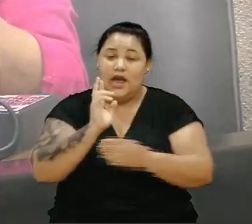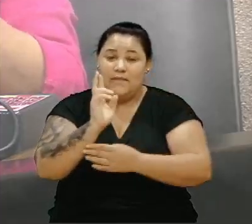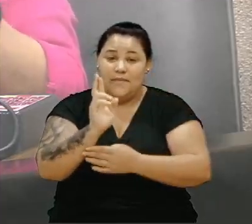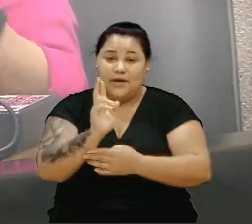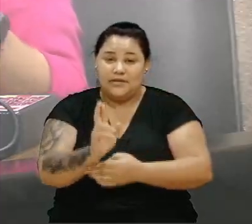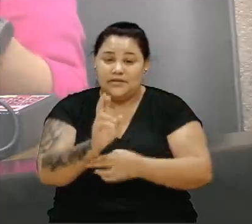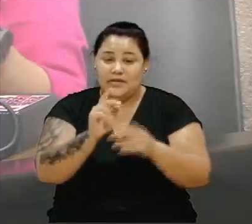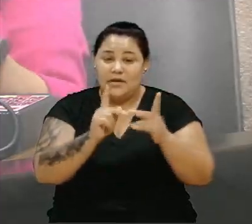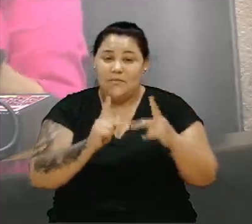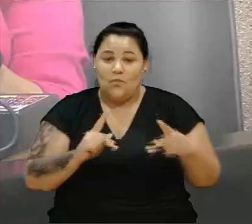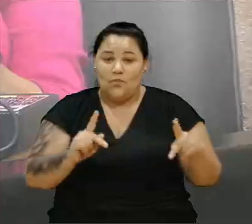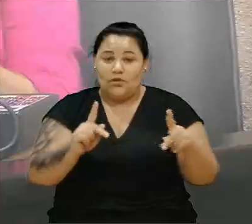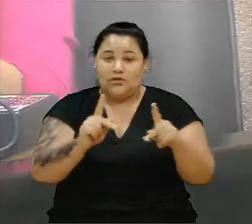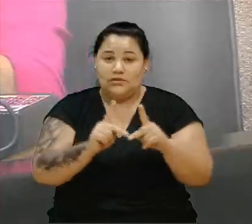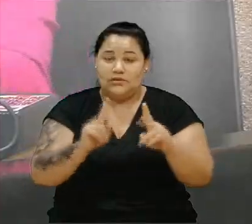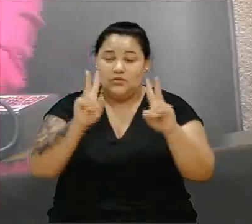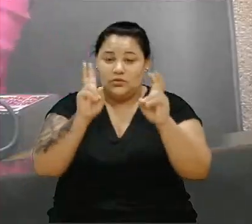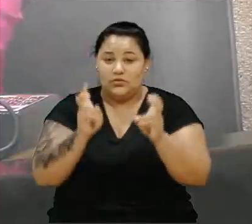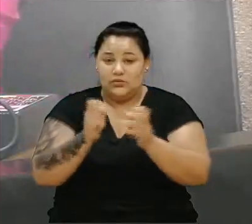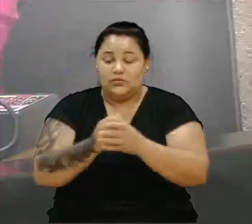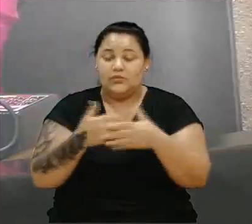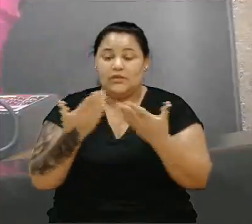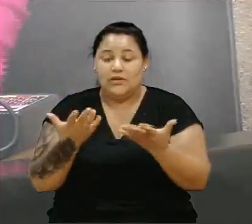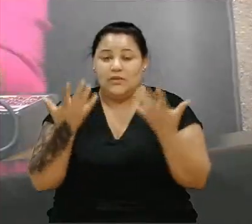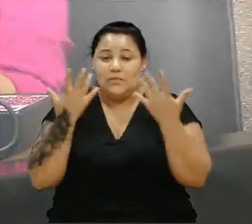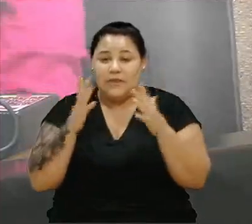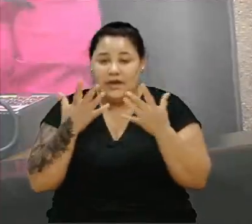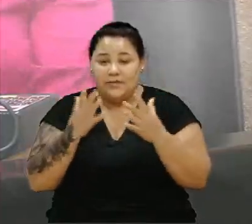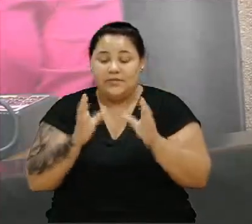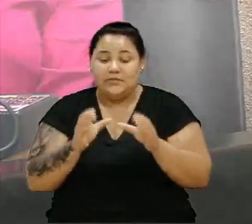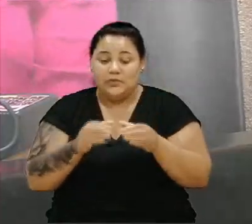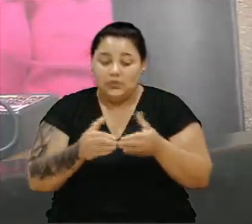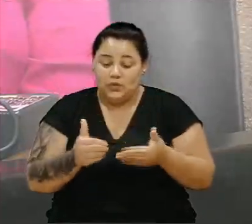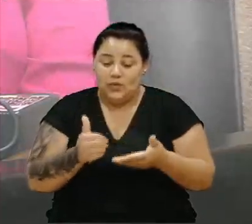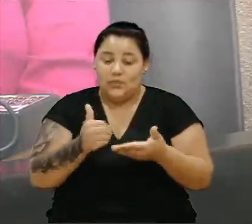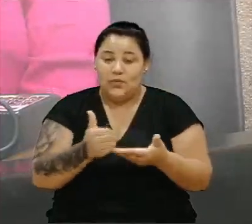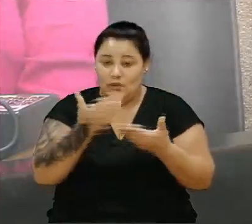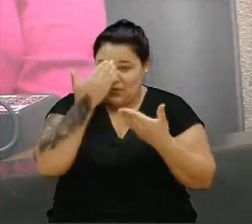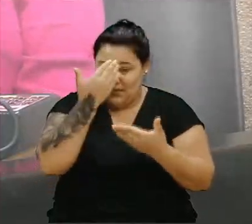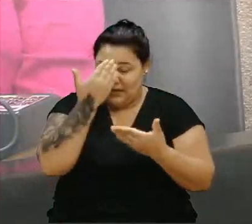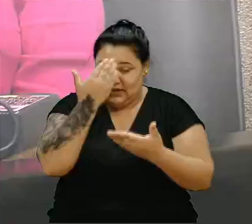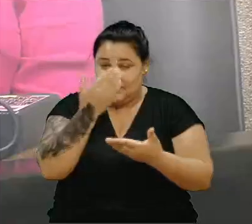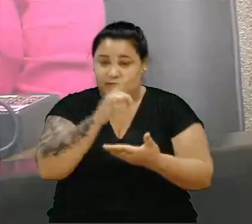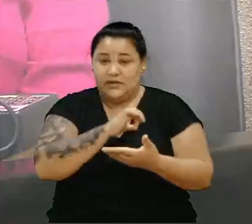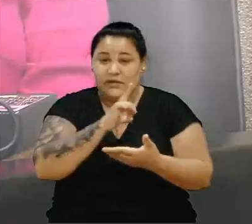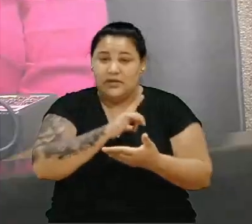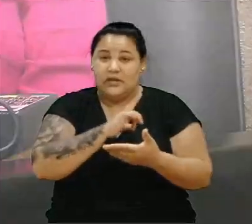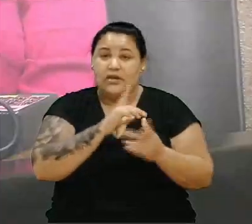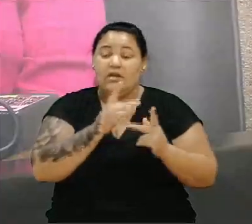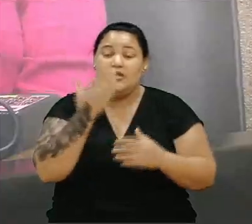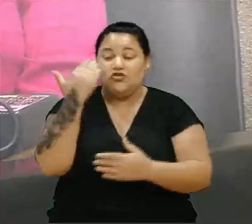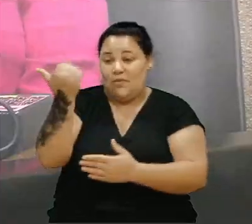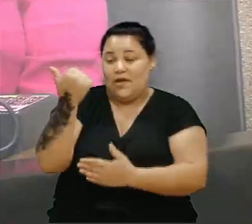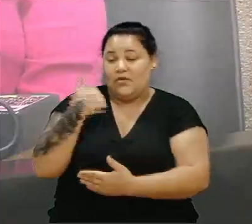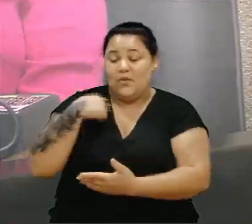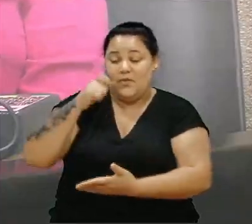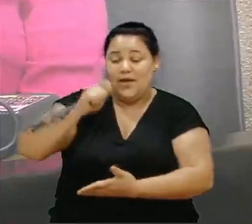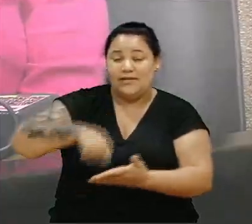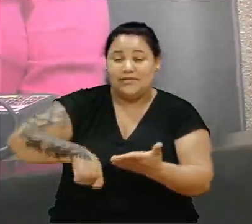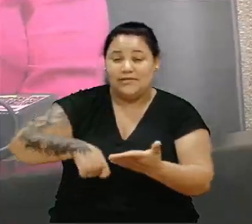a população nesse assunto. Então, parabéns pela frente, obrigado por ter me convidado para assinar, e agora